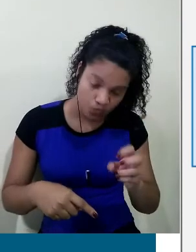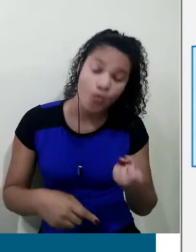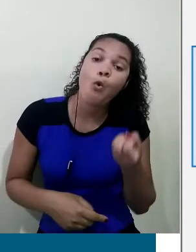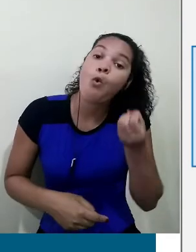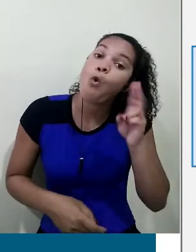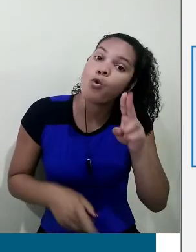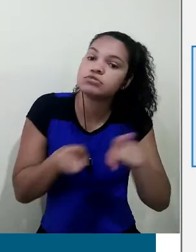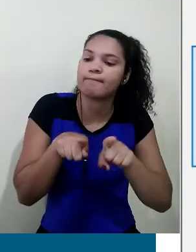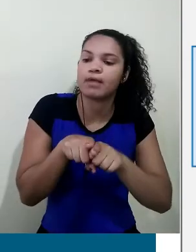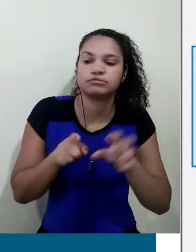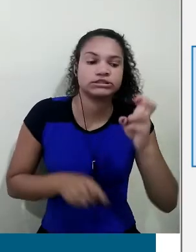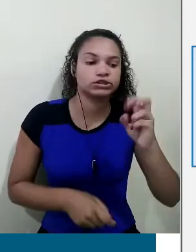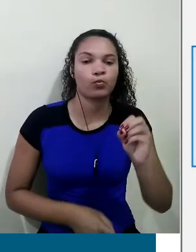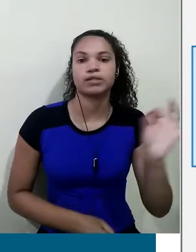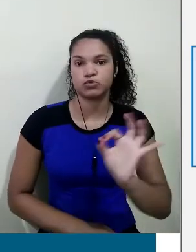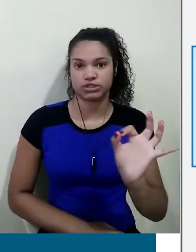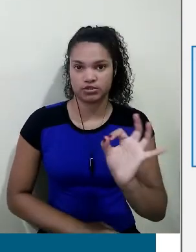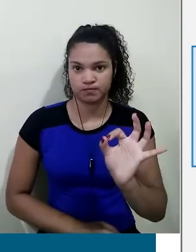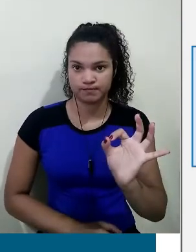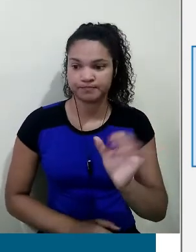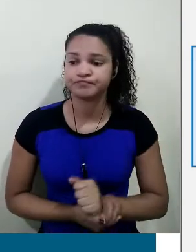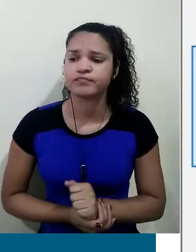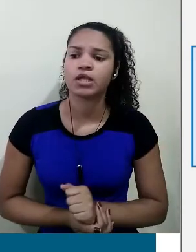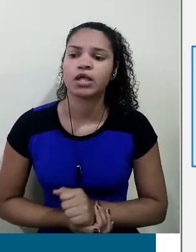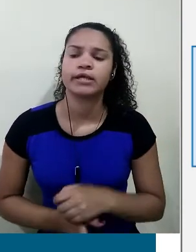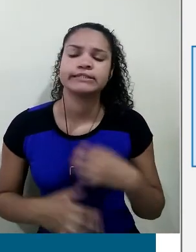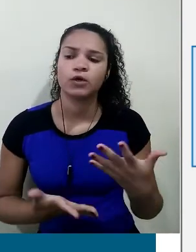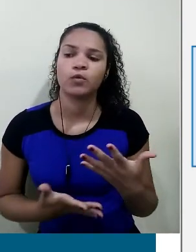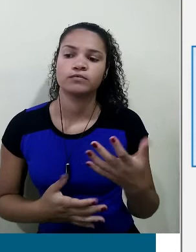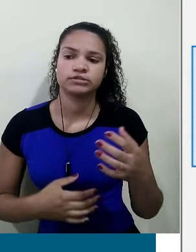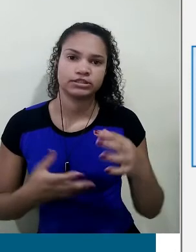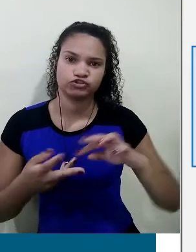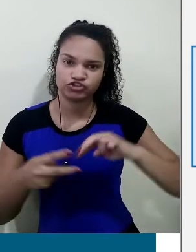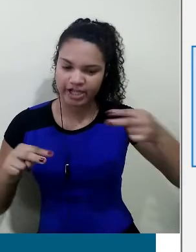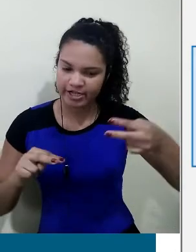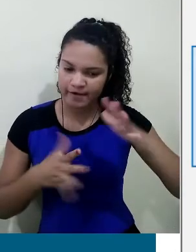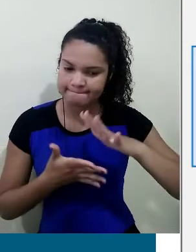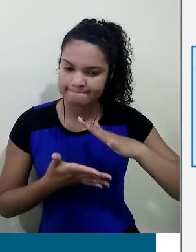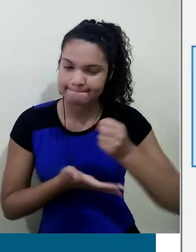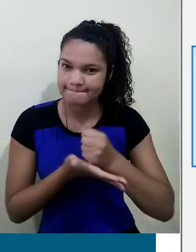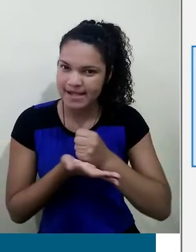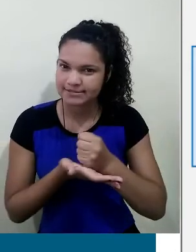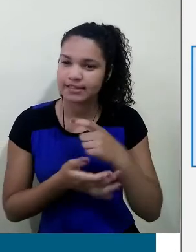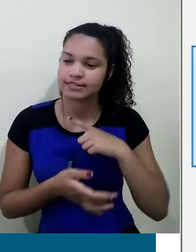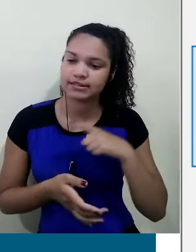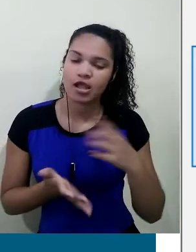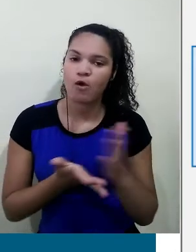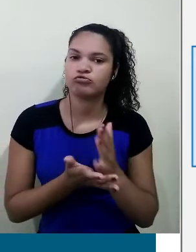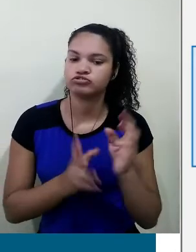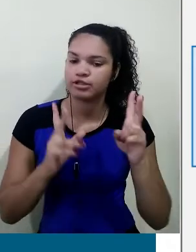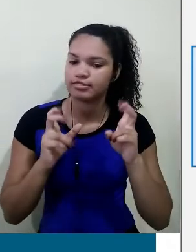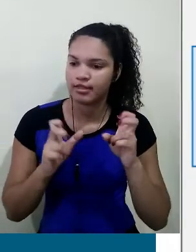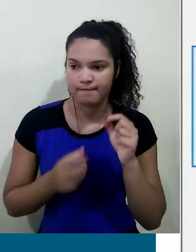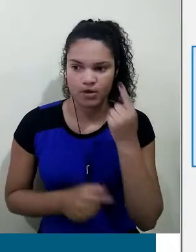ou por uma percentagem. Quando a gente trabalha com probabilidade em genética básica, nós temos que atentar para 2